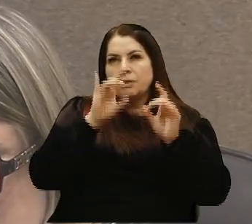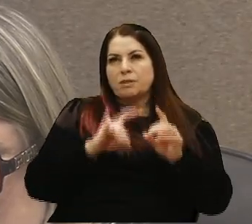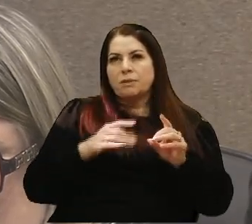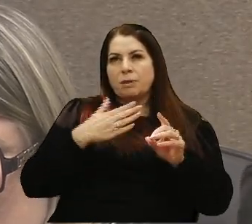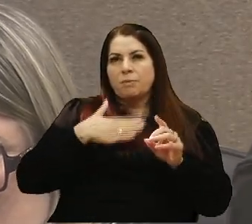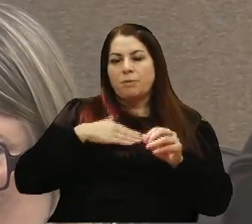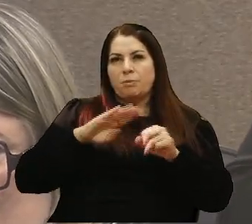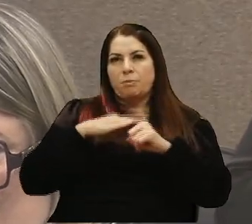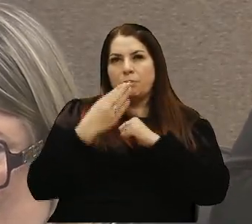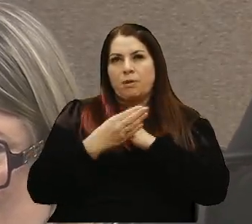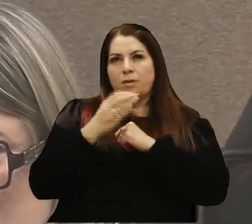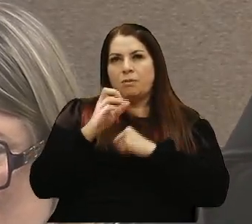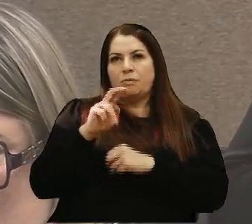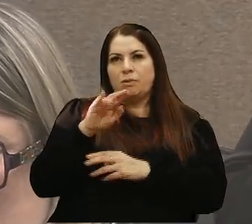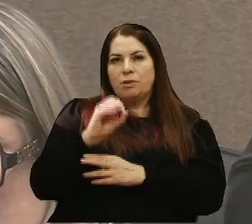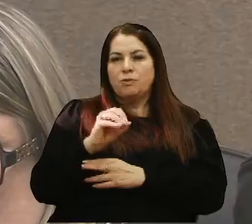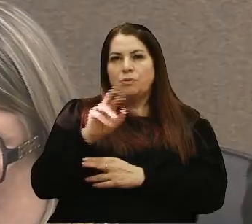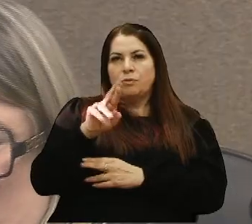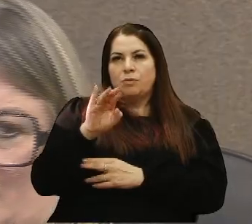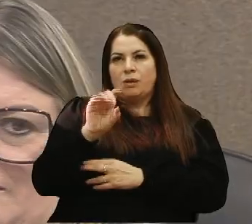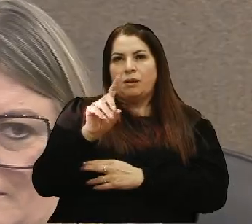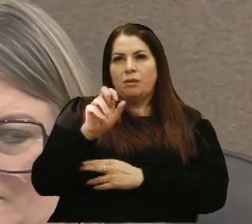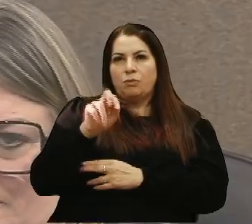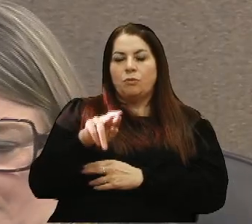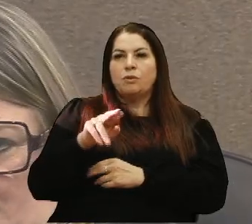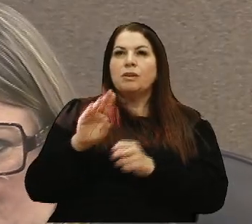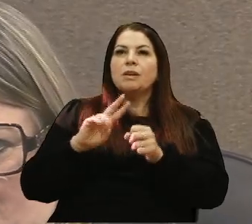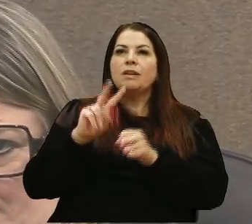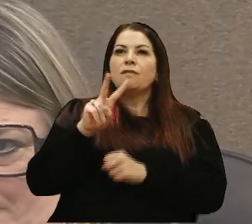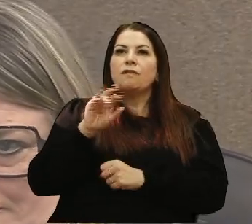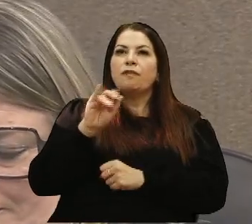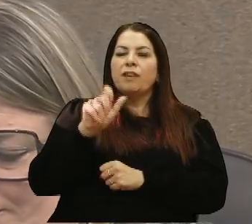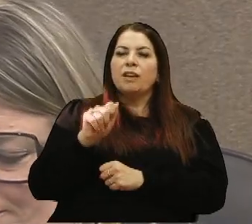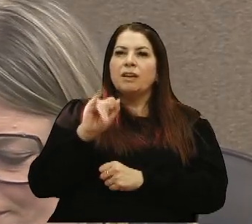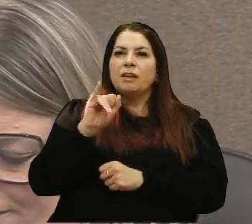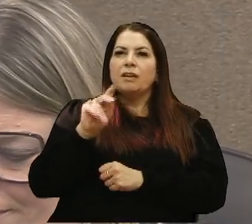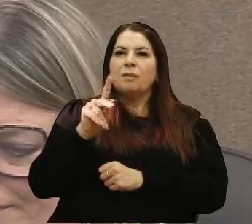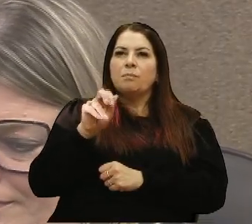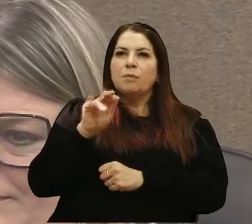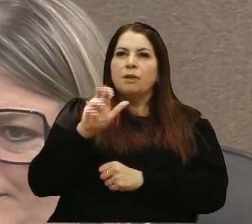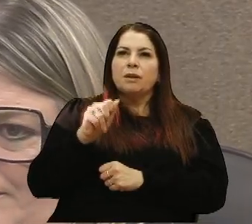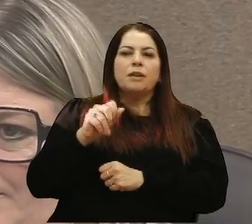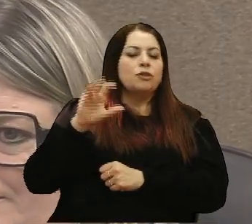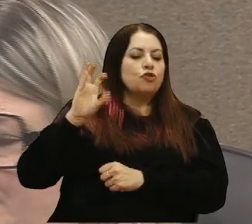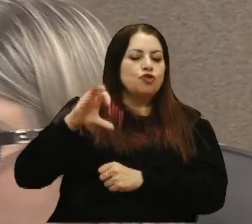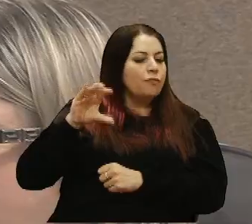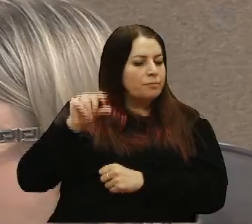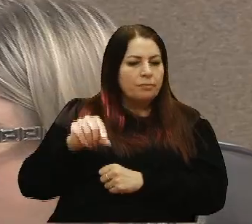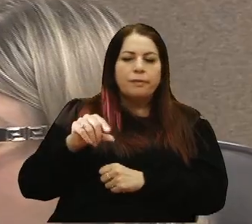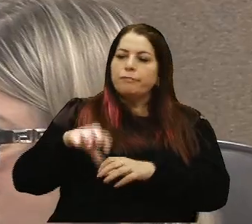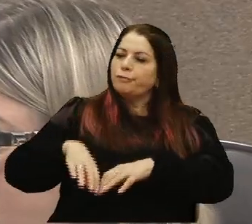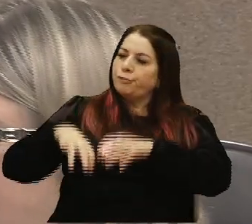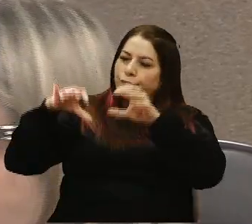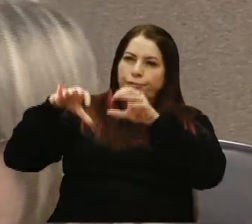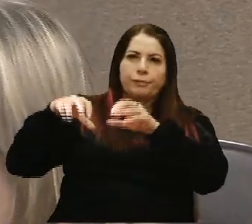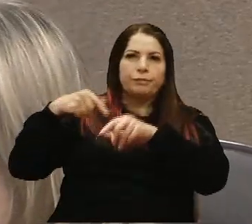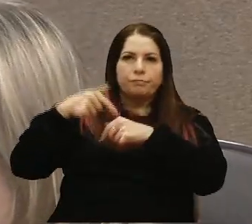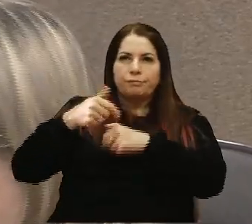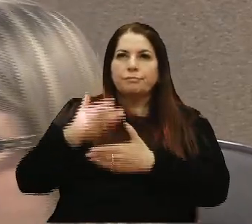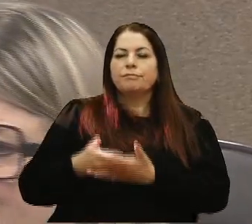meu bairro, Cristo Redentor, que ali na Vila Ipiranga, cada chuvinha que dá, alaga ali na